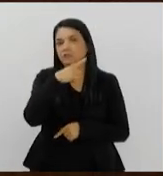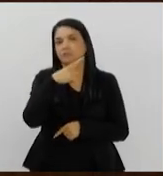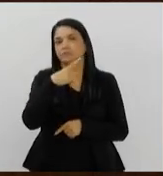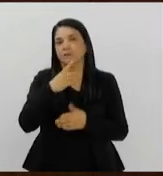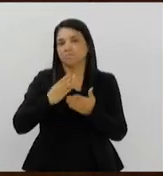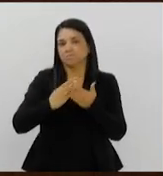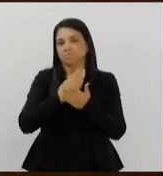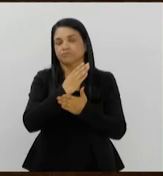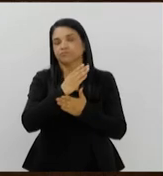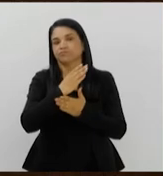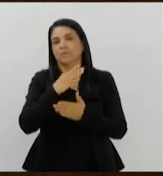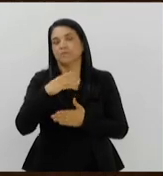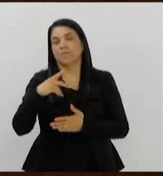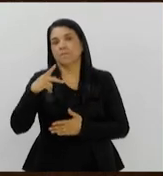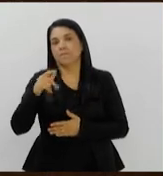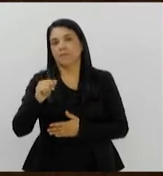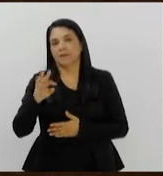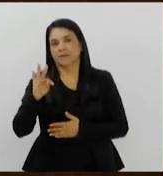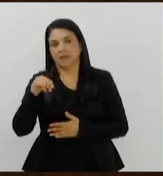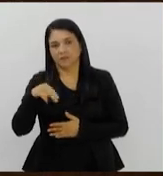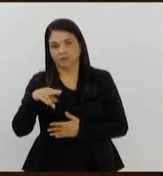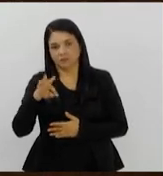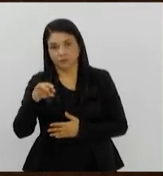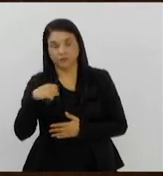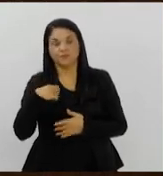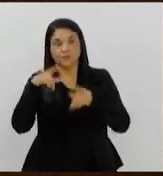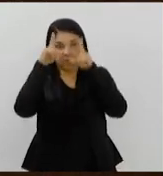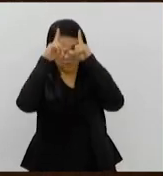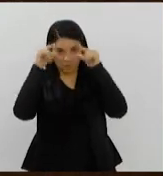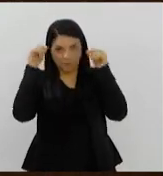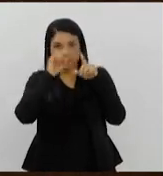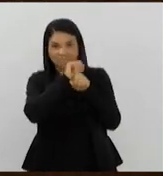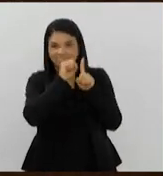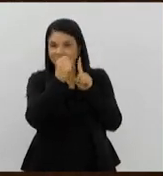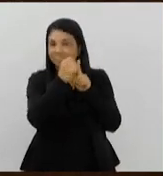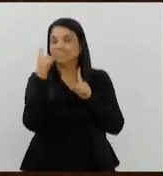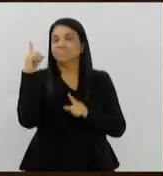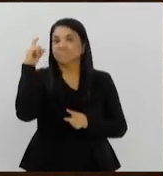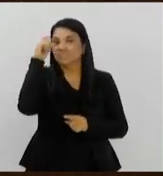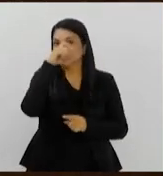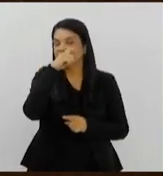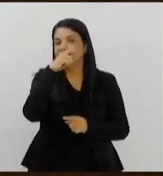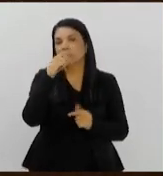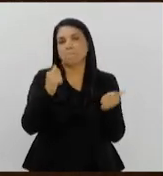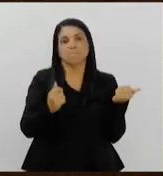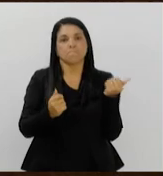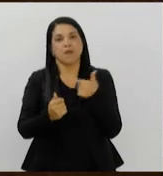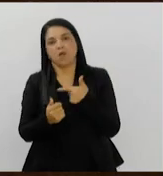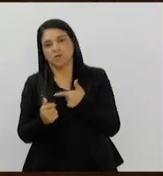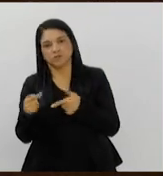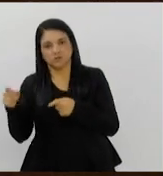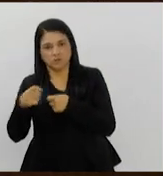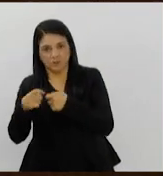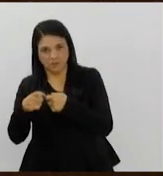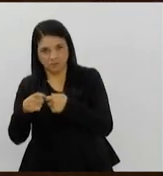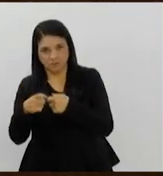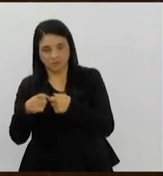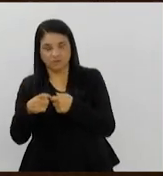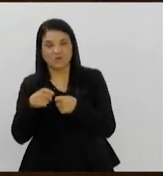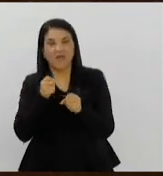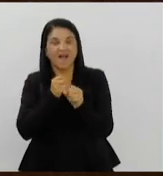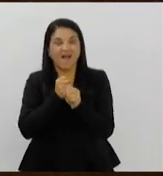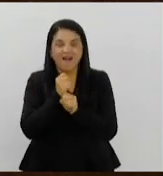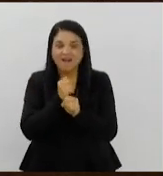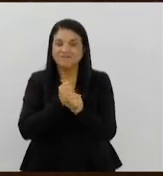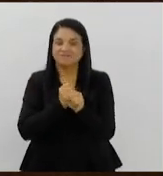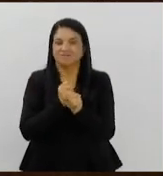promovidos, mas os enfermeiros, assistentes sociais, estão com uma dificuldade ainda maior. Eles ficam anos,